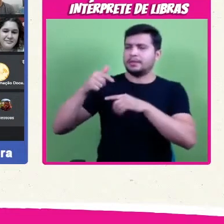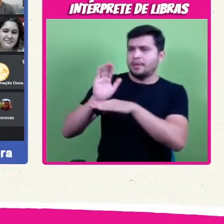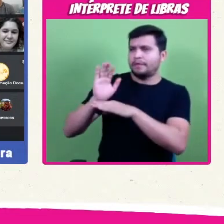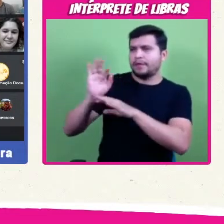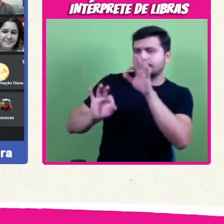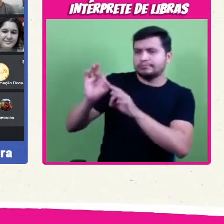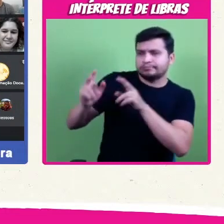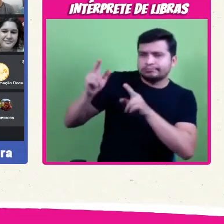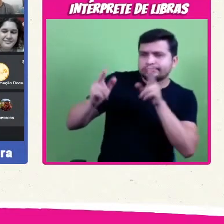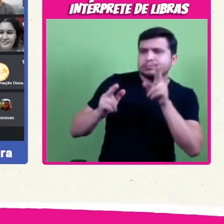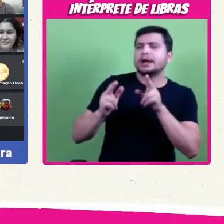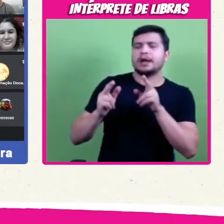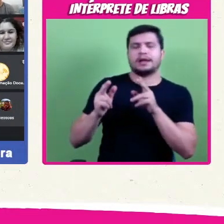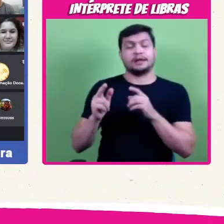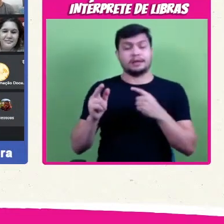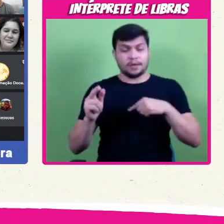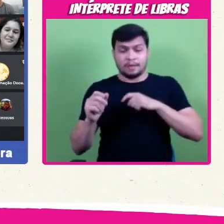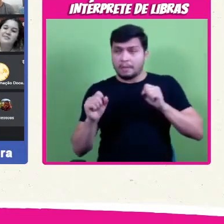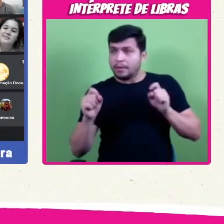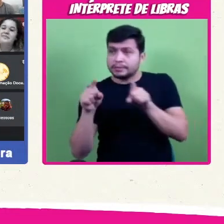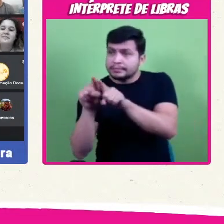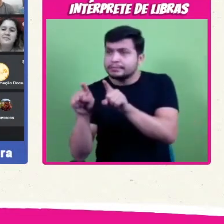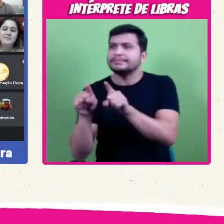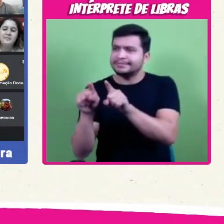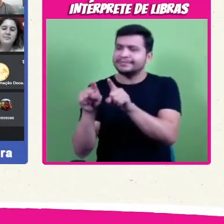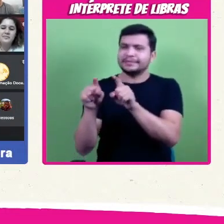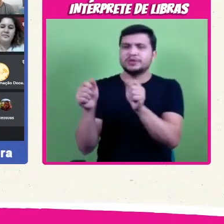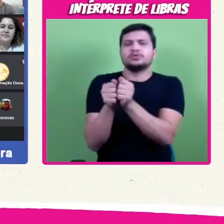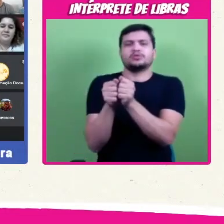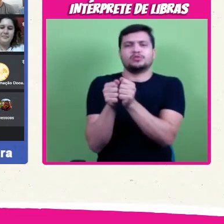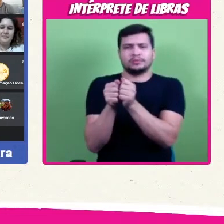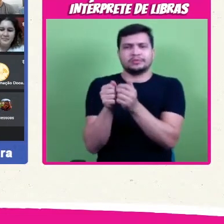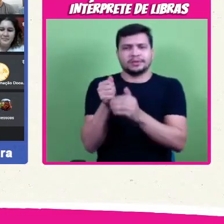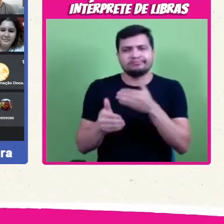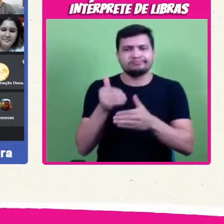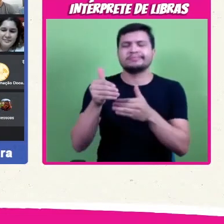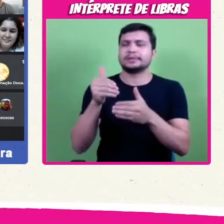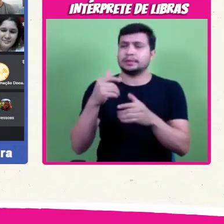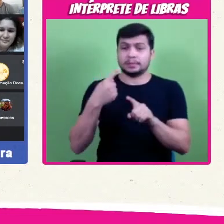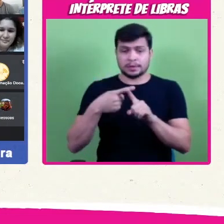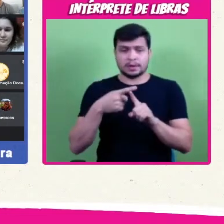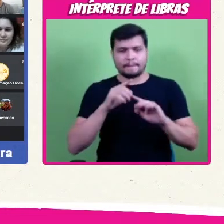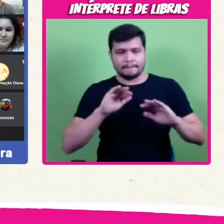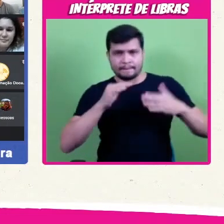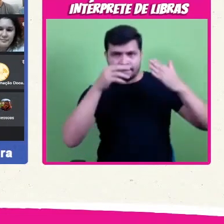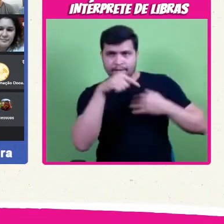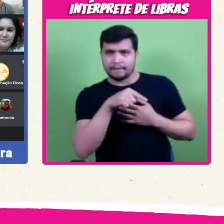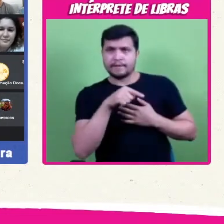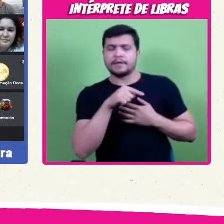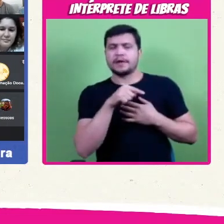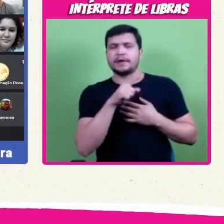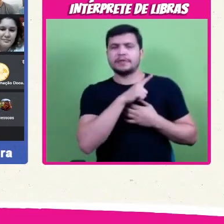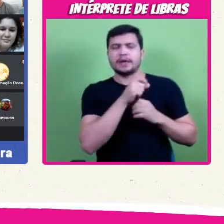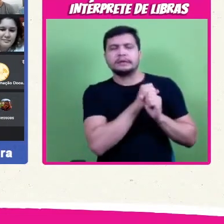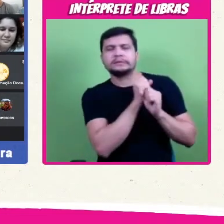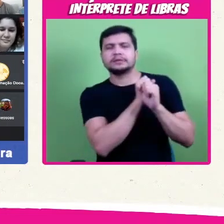importante, a gente estar junta construindo essa iniciativa, né, que já está há 16 anos, né, resistindo, e que não é fácil